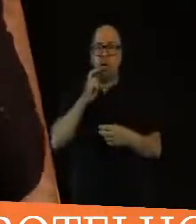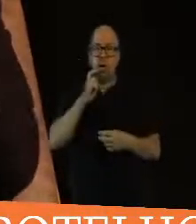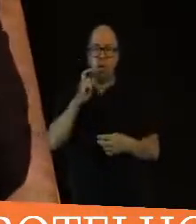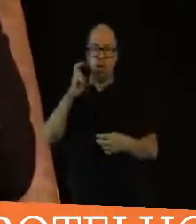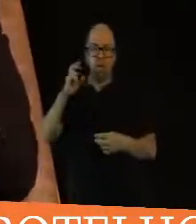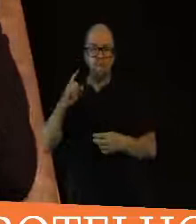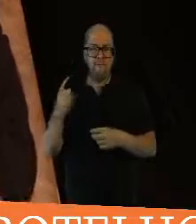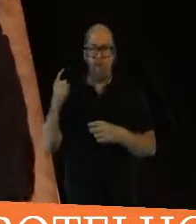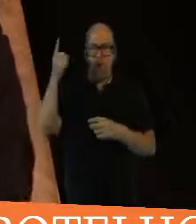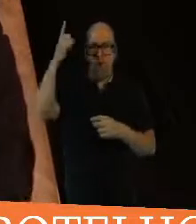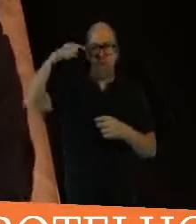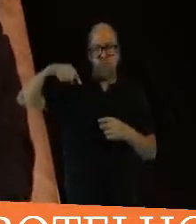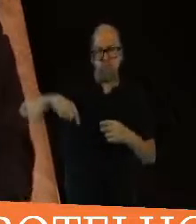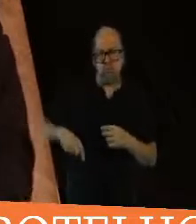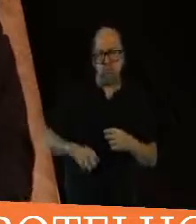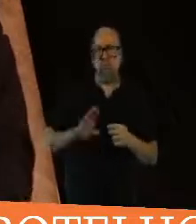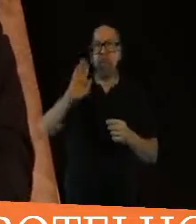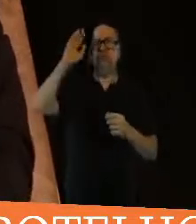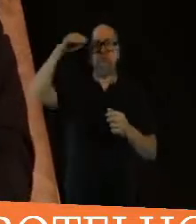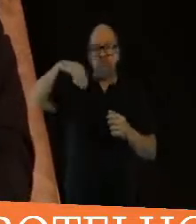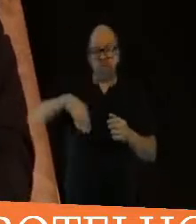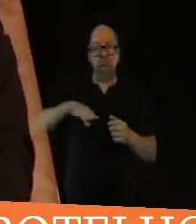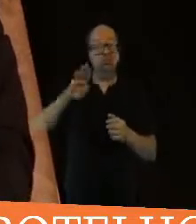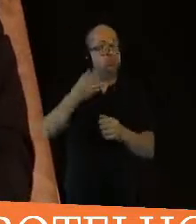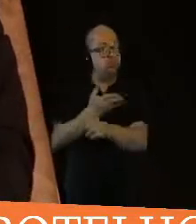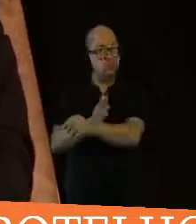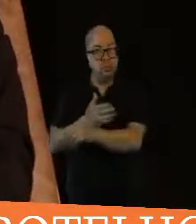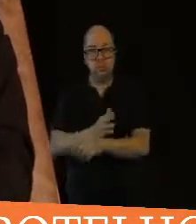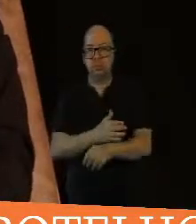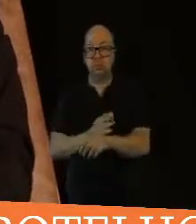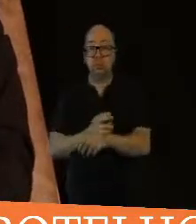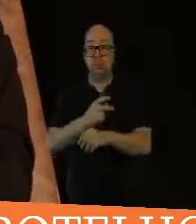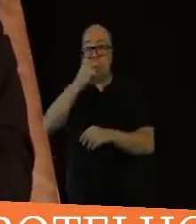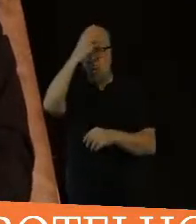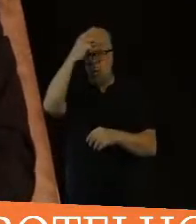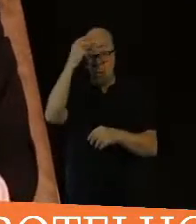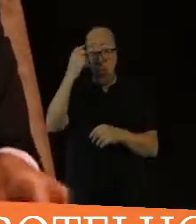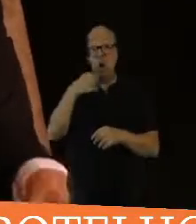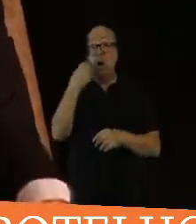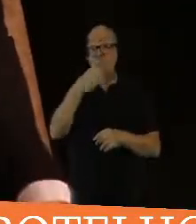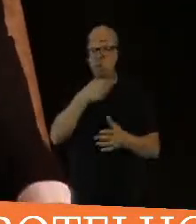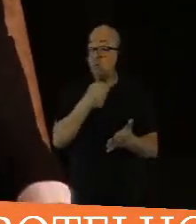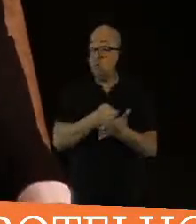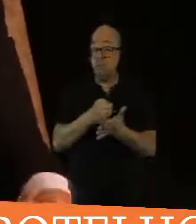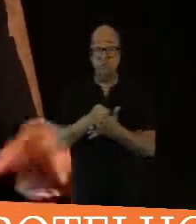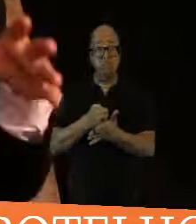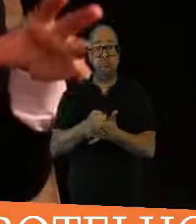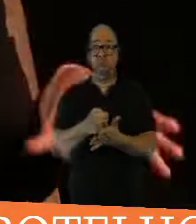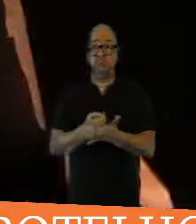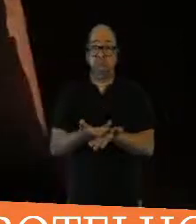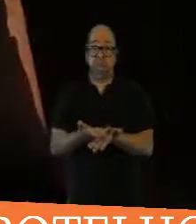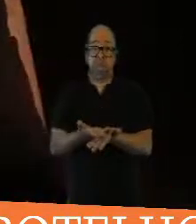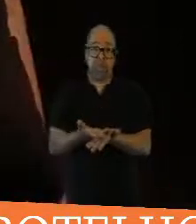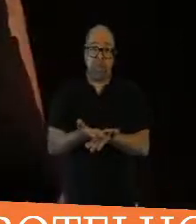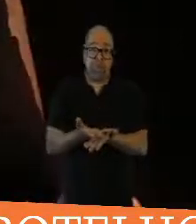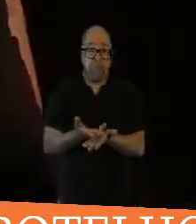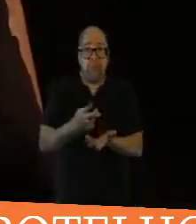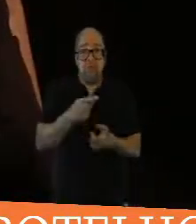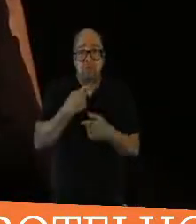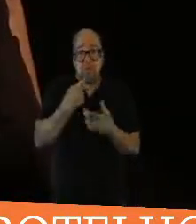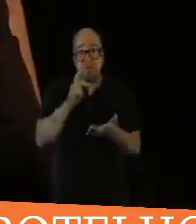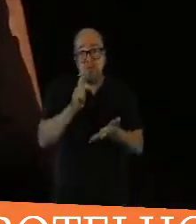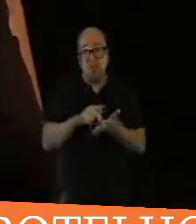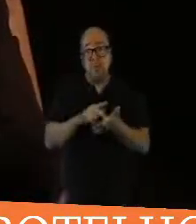tudo isso tinha que estar presente na voz dos cantores. E de certa maneira, então, eles, talvez não seja exagero